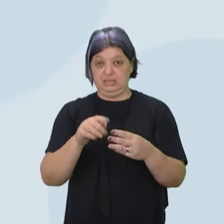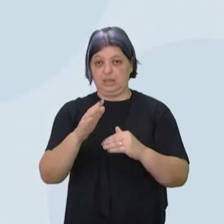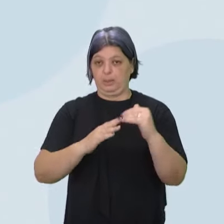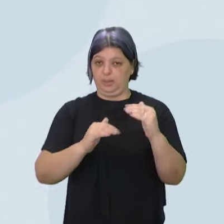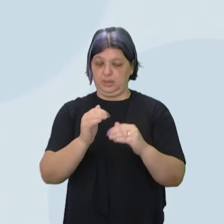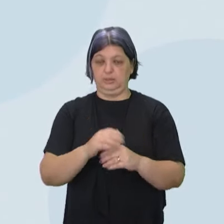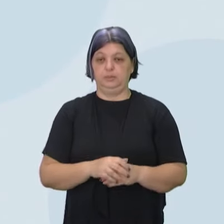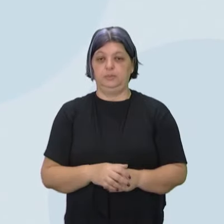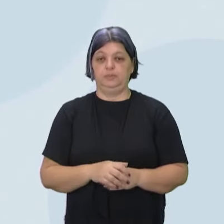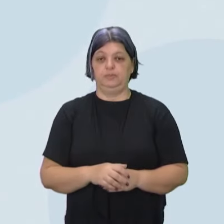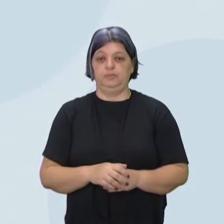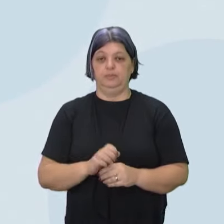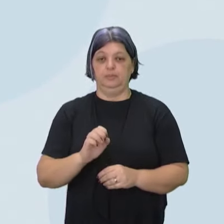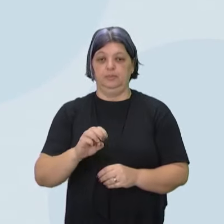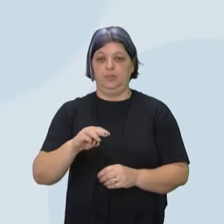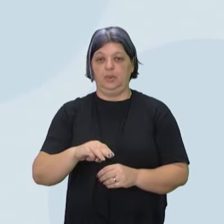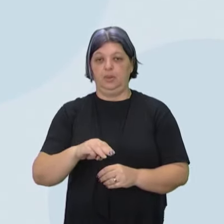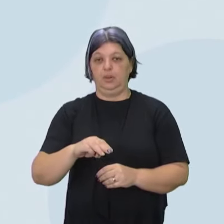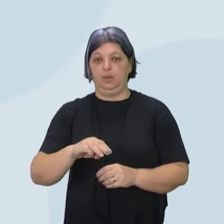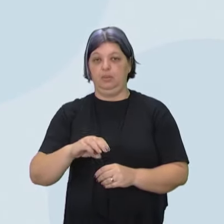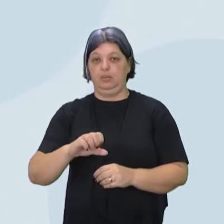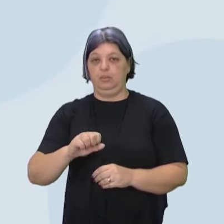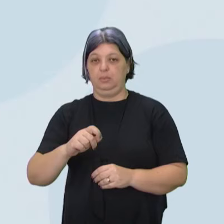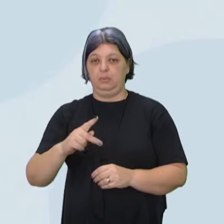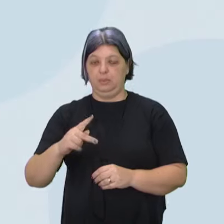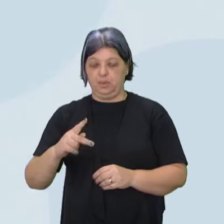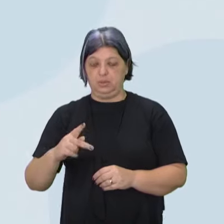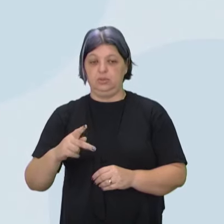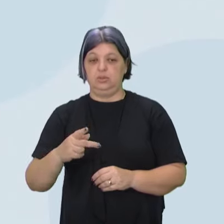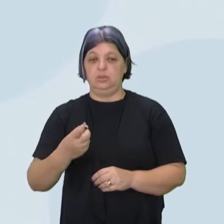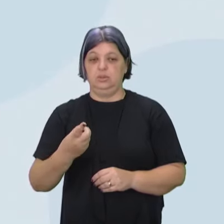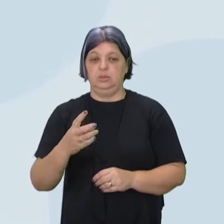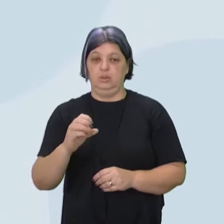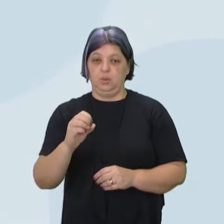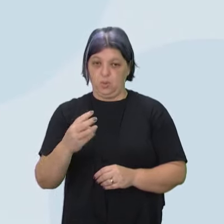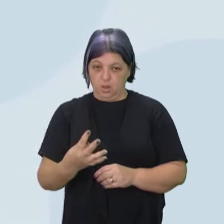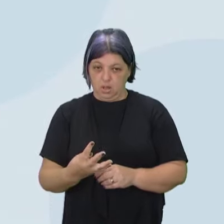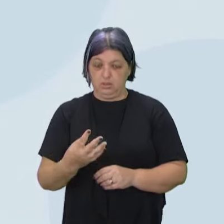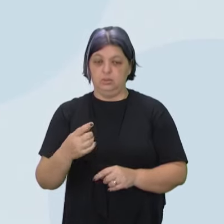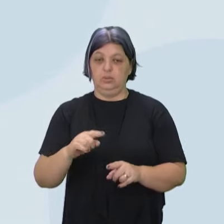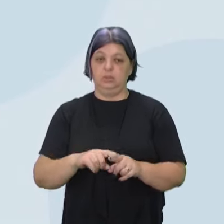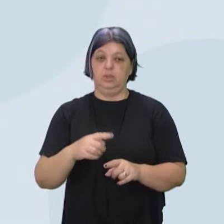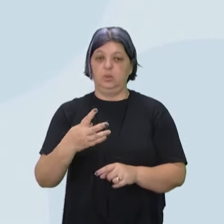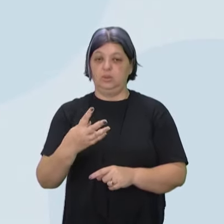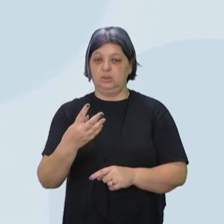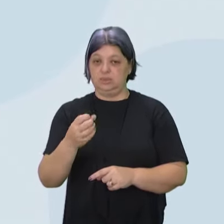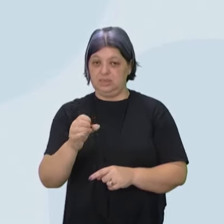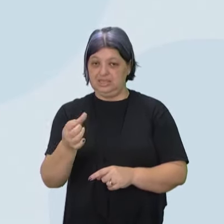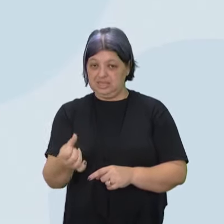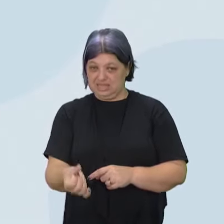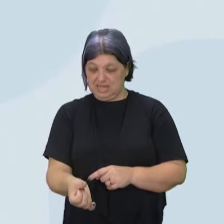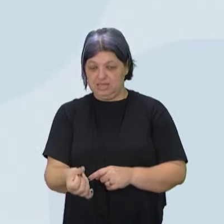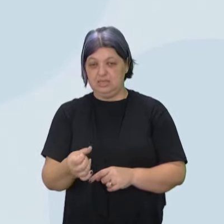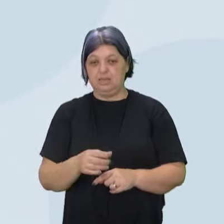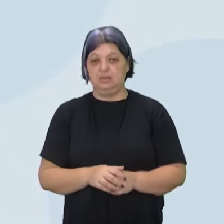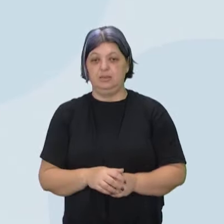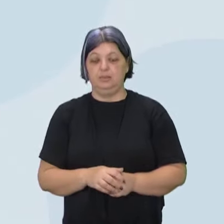a M13 MAT 104, a M13 MAT 406 e a